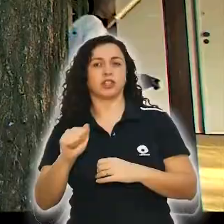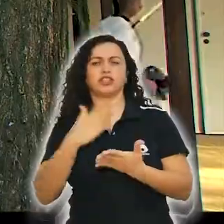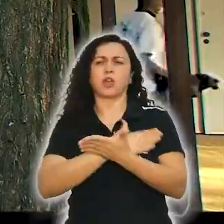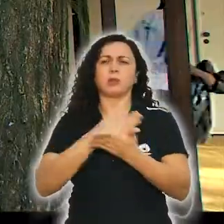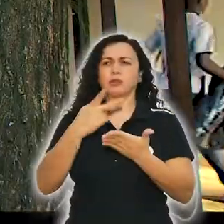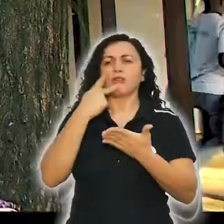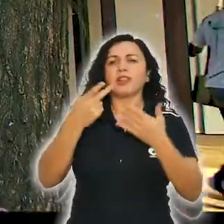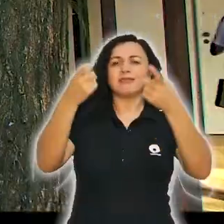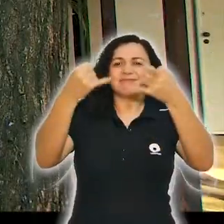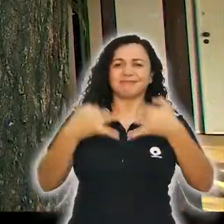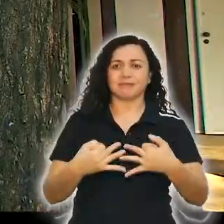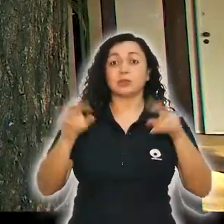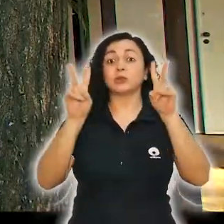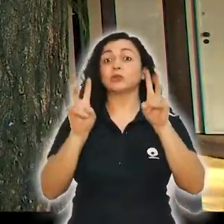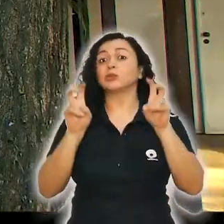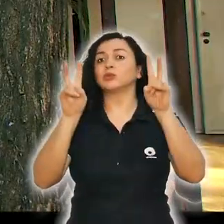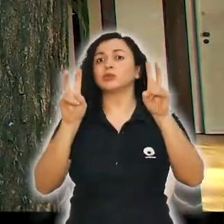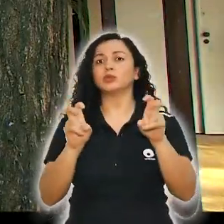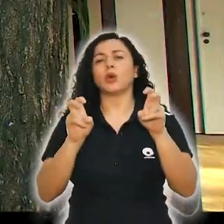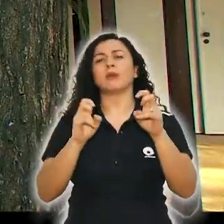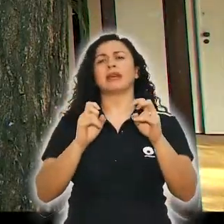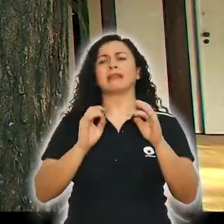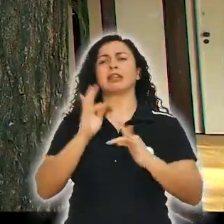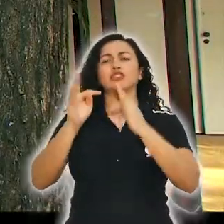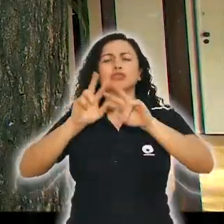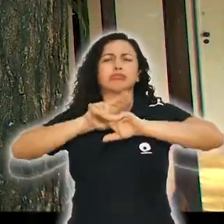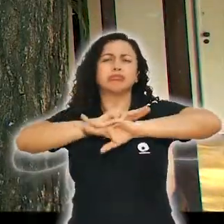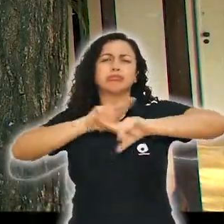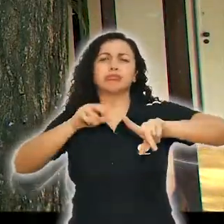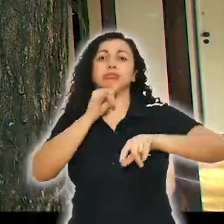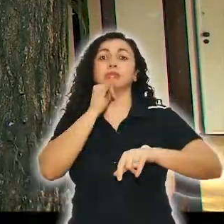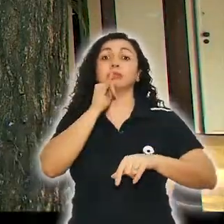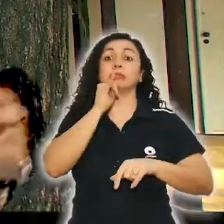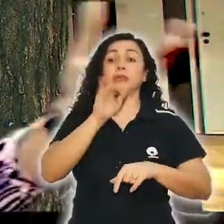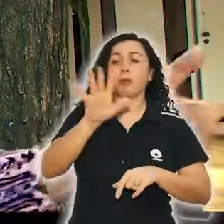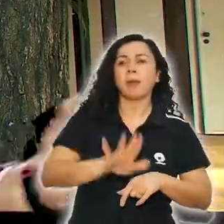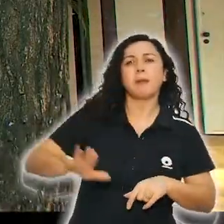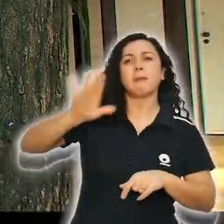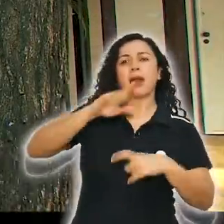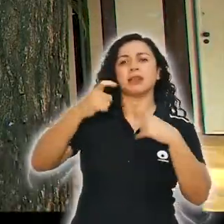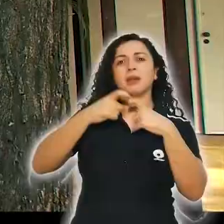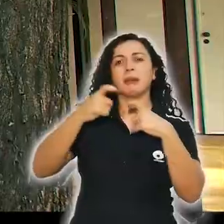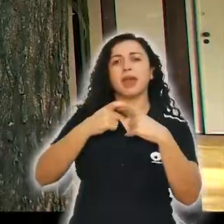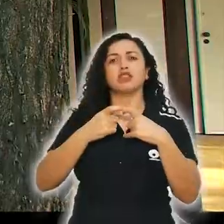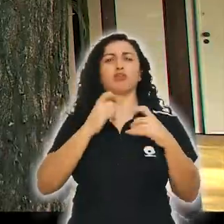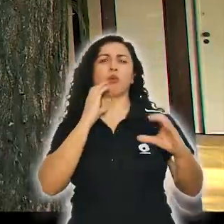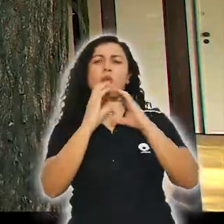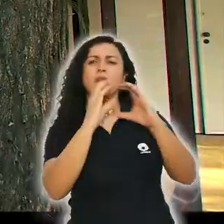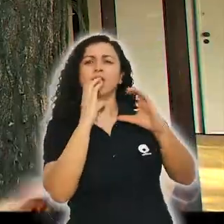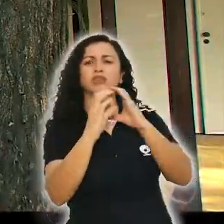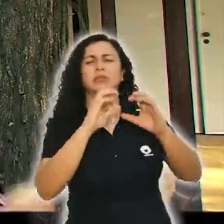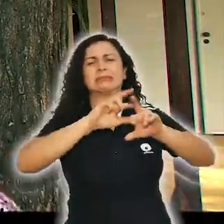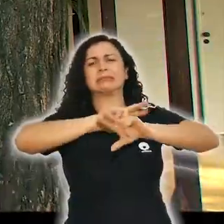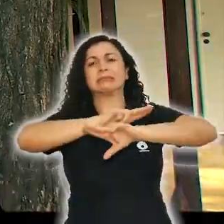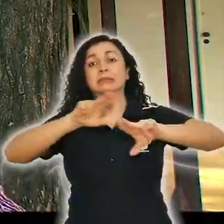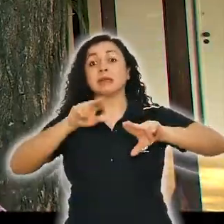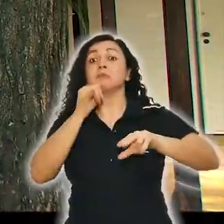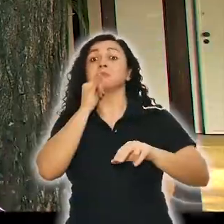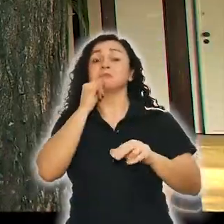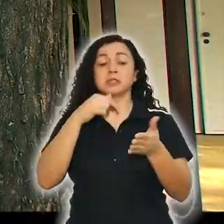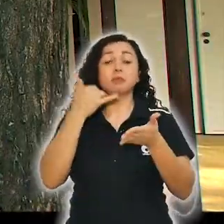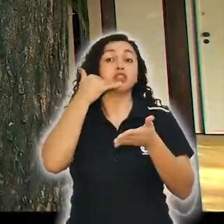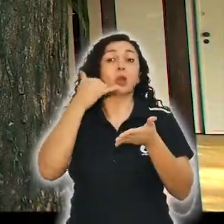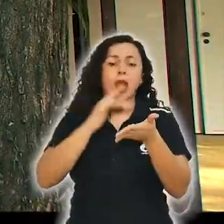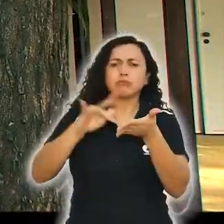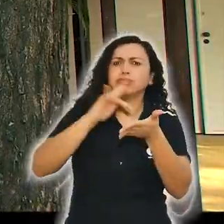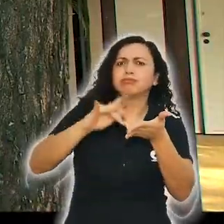nós falamos da questão de tecnologia, por exemplo, de imaginamento médico, tecnologia de comunicações. O próprio celular só existe,